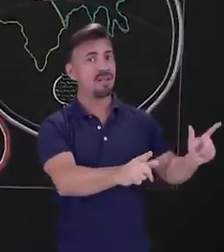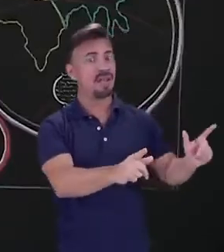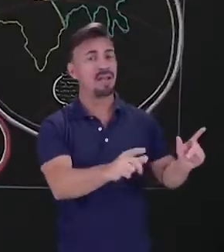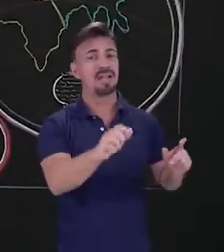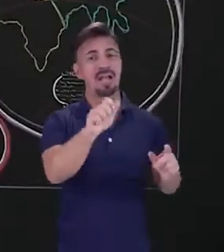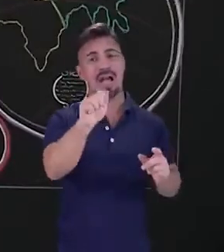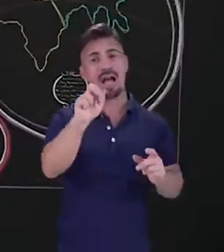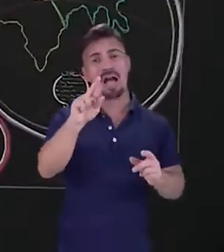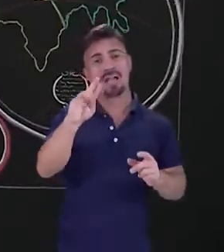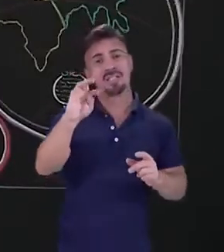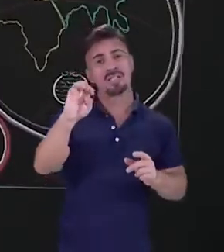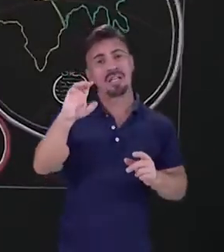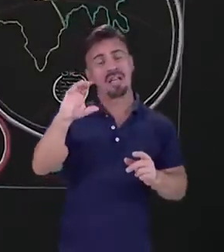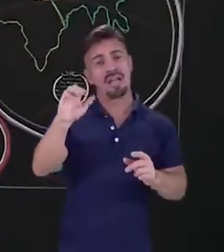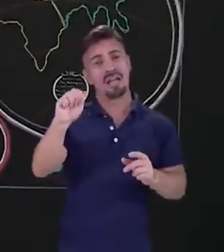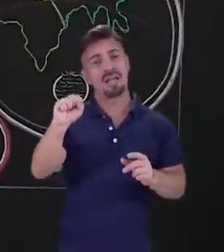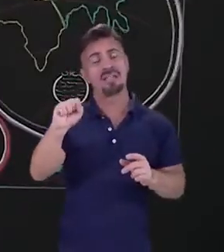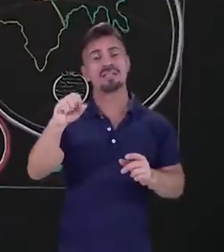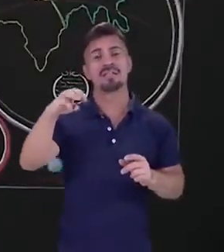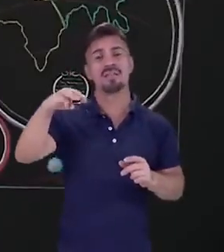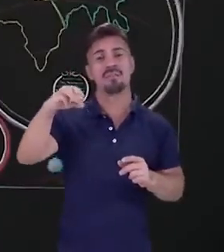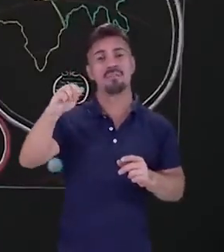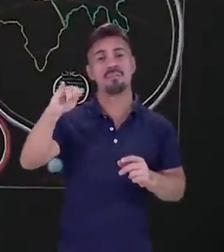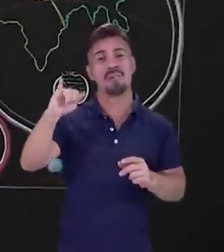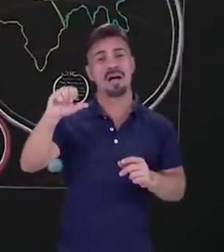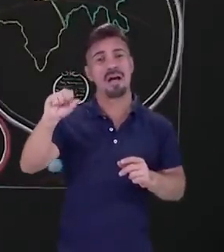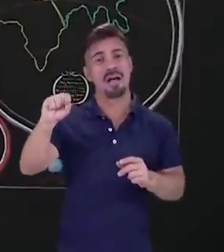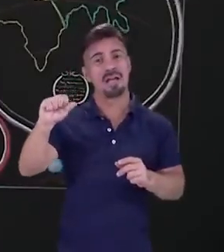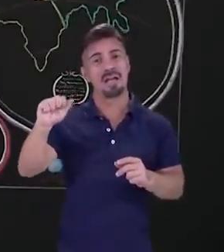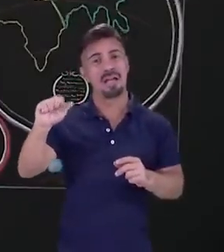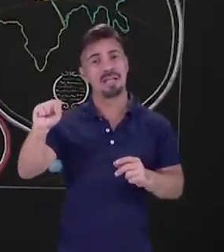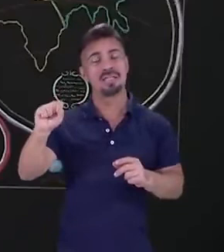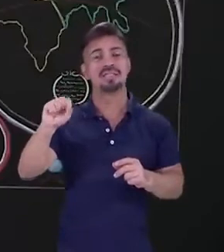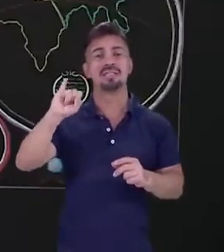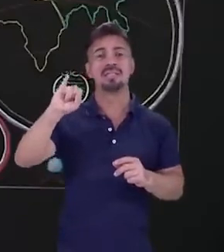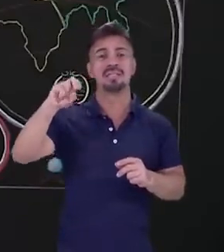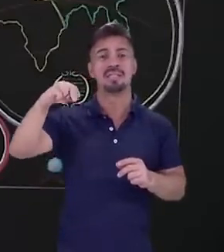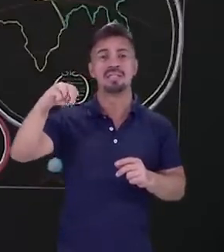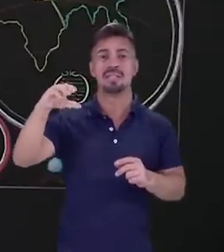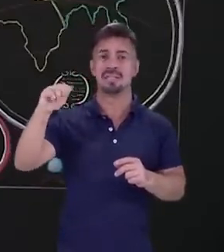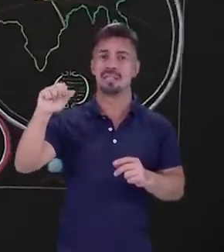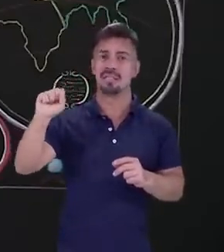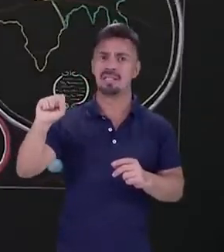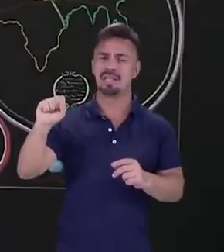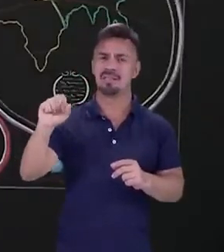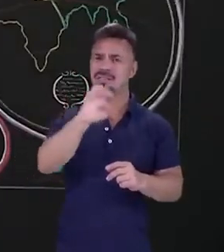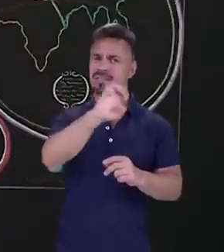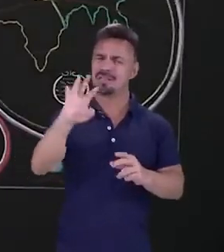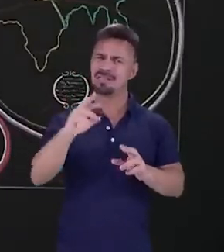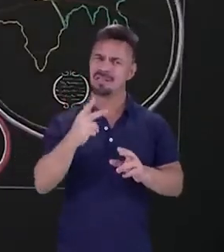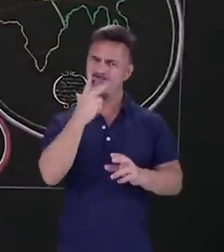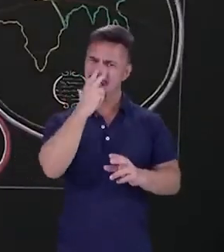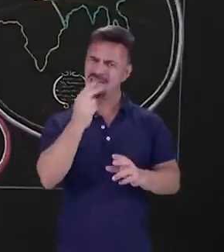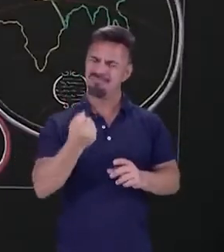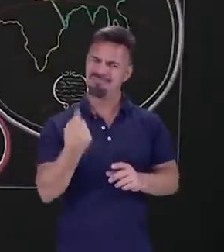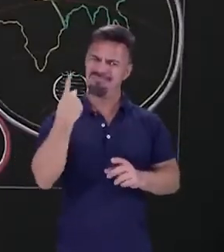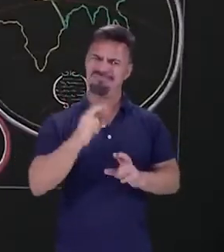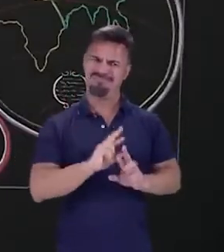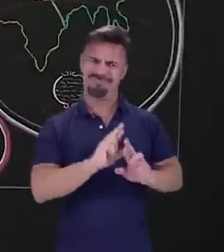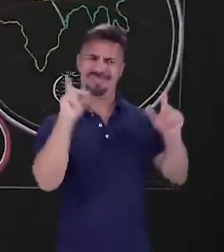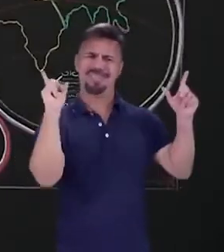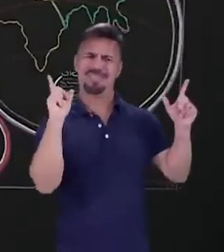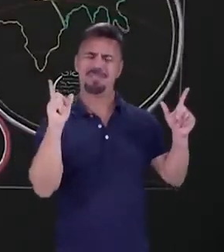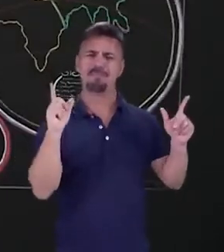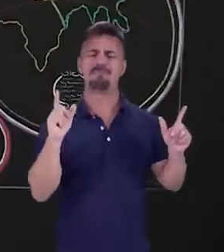os astecas, os maias e os incas, para os quais o europeu era muito estranho. Vou comentar um detalhe aqui só para